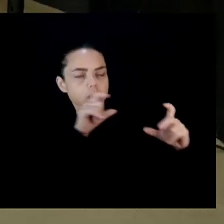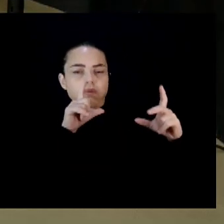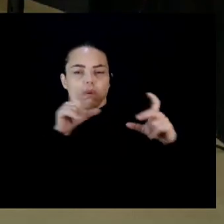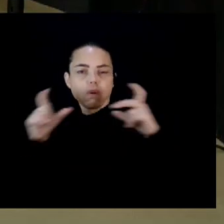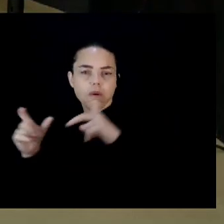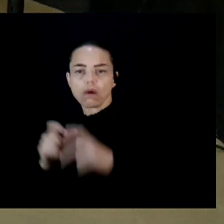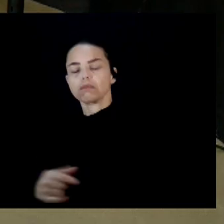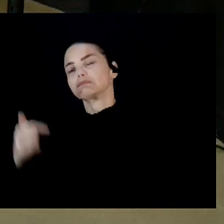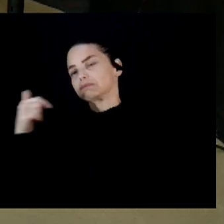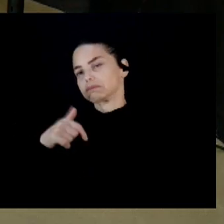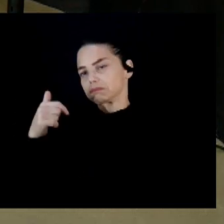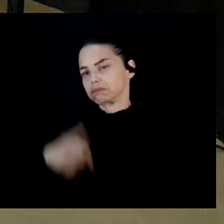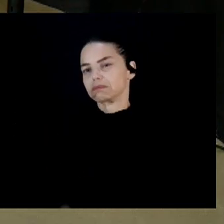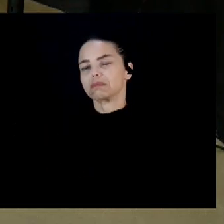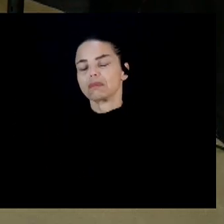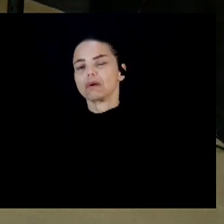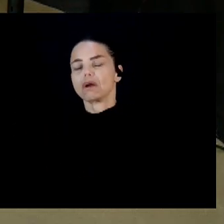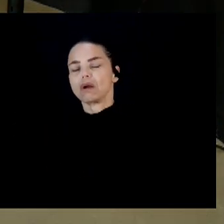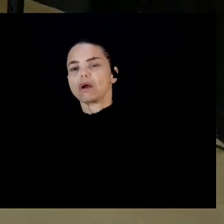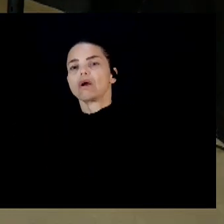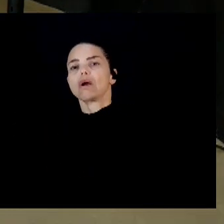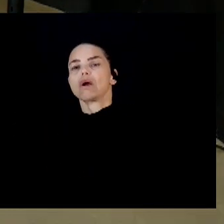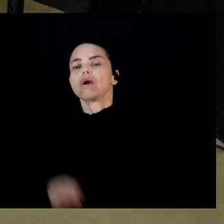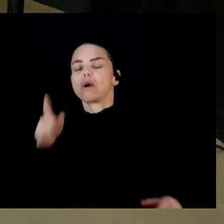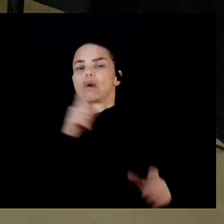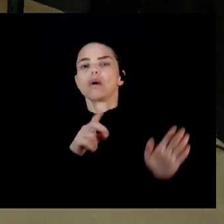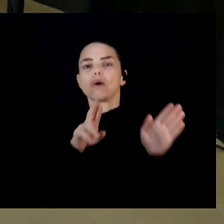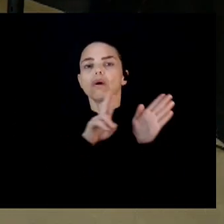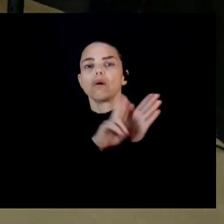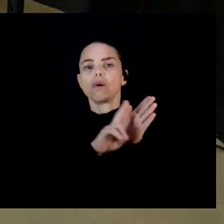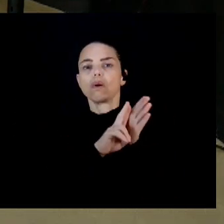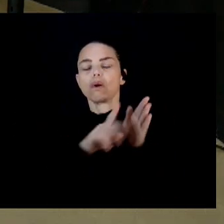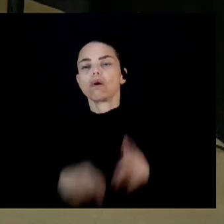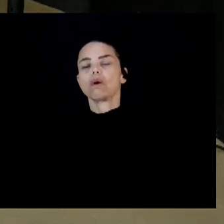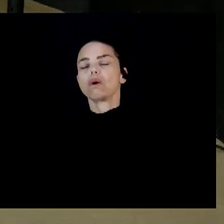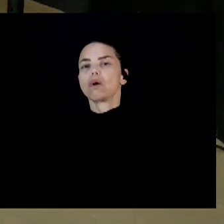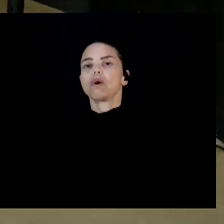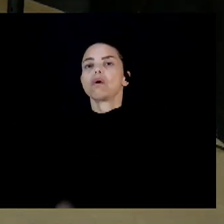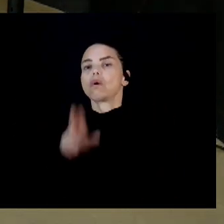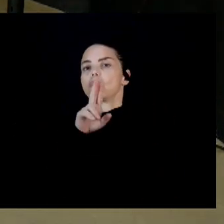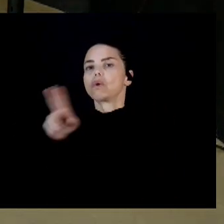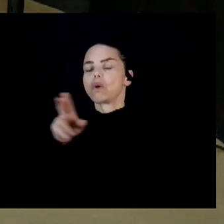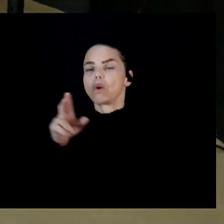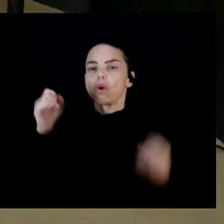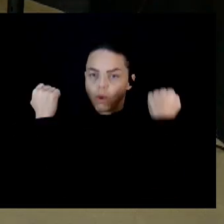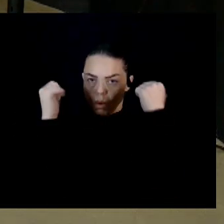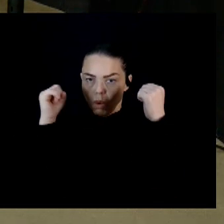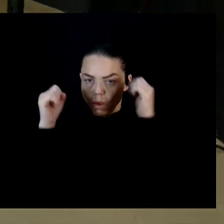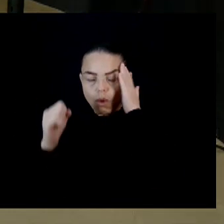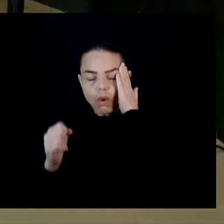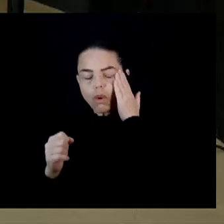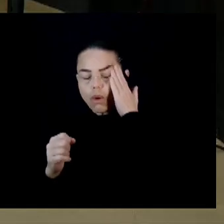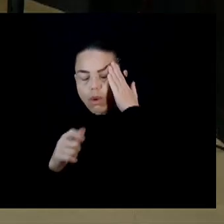as pessoas marcam a academia e acabam aparecendo, inclusive, eu vou fazer o meu treino com a minha